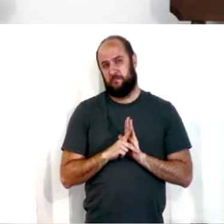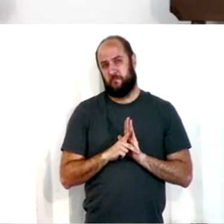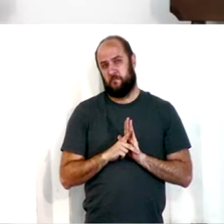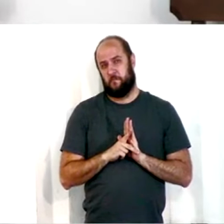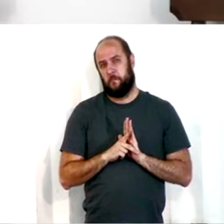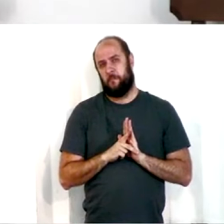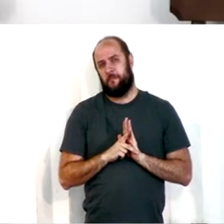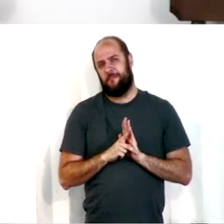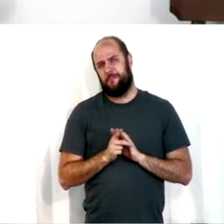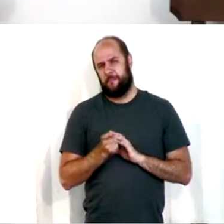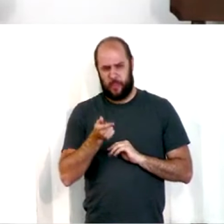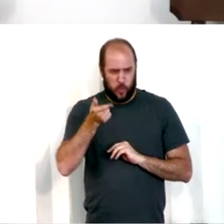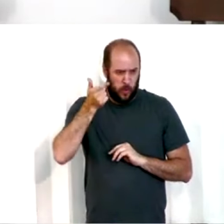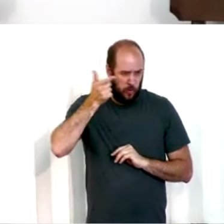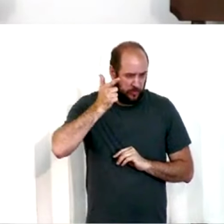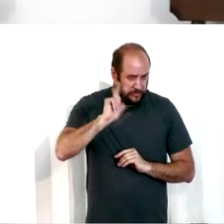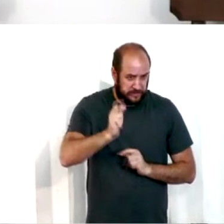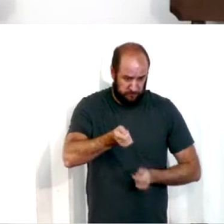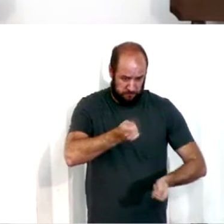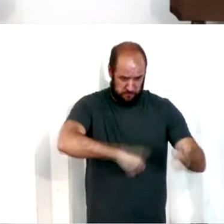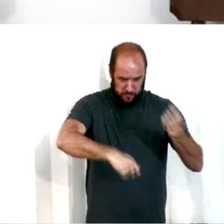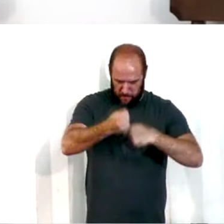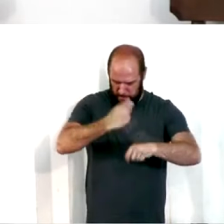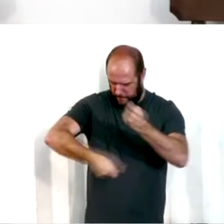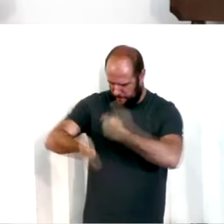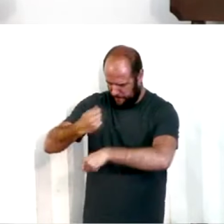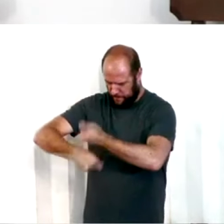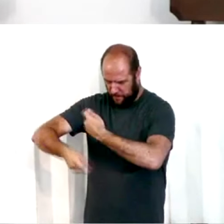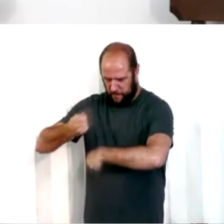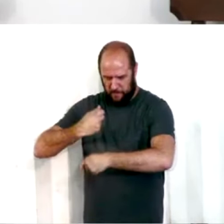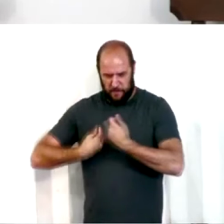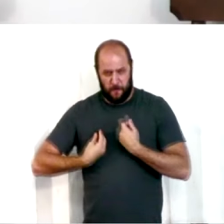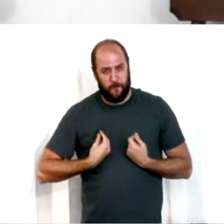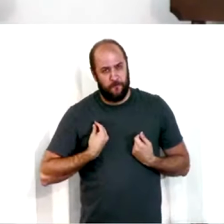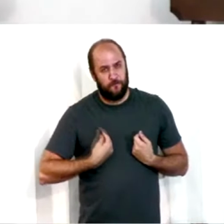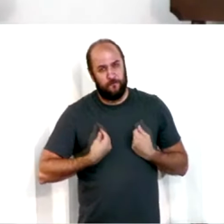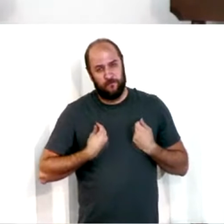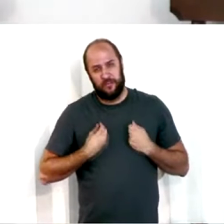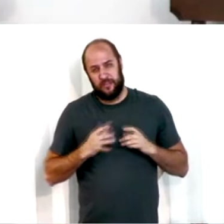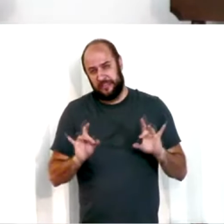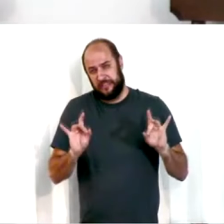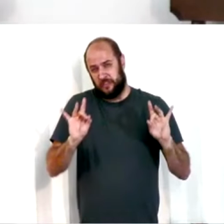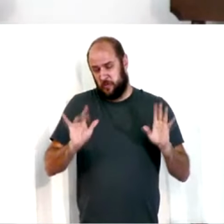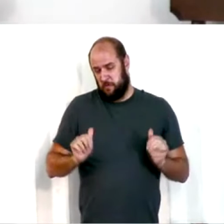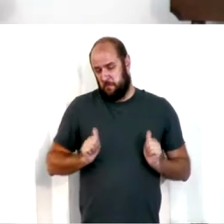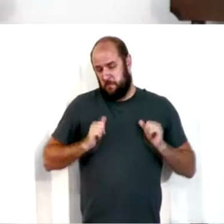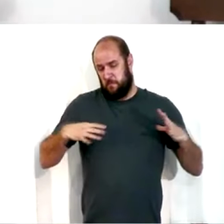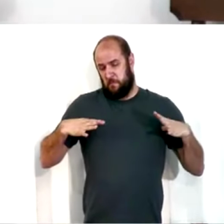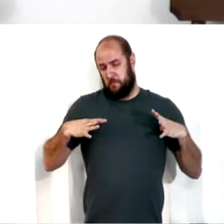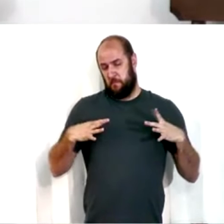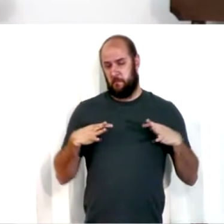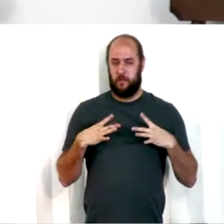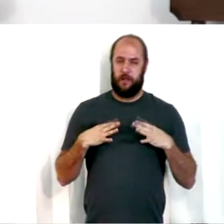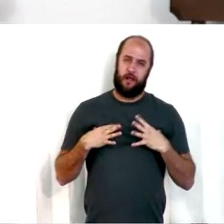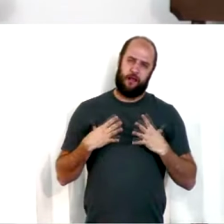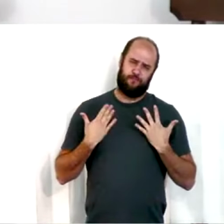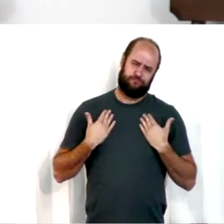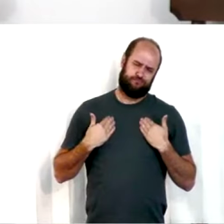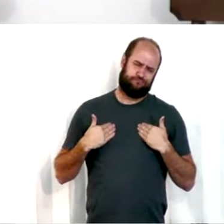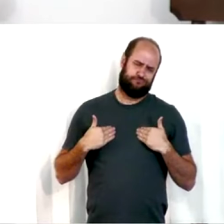conseguir recursos que lhe permitam ter uma vida mais confortável, mais